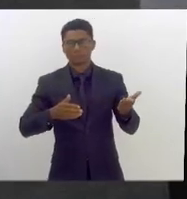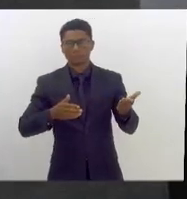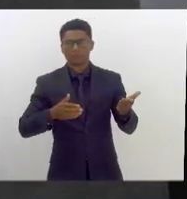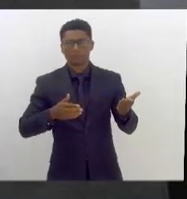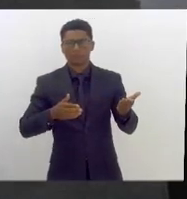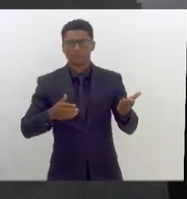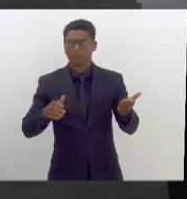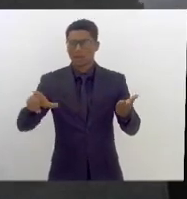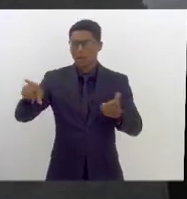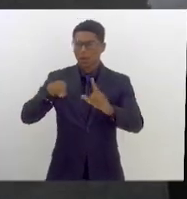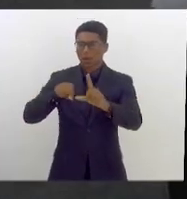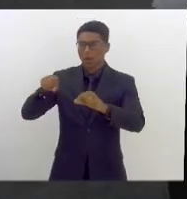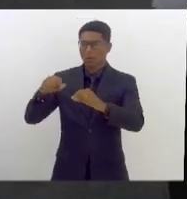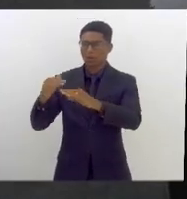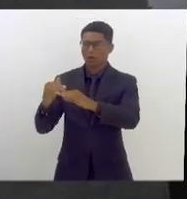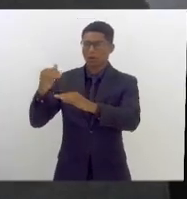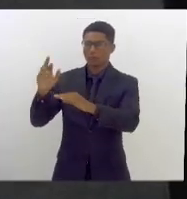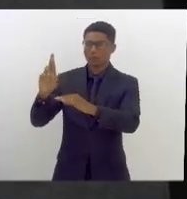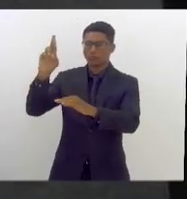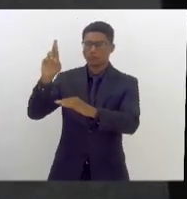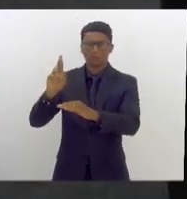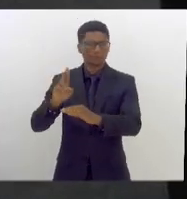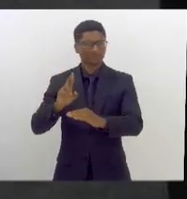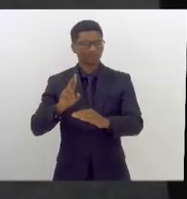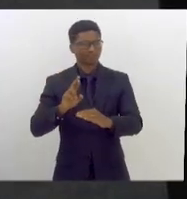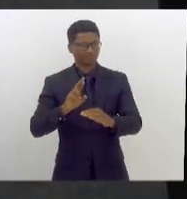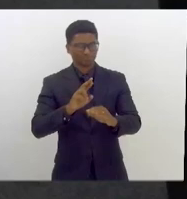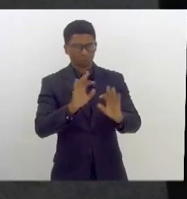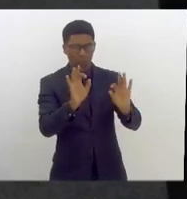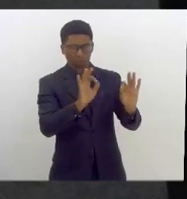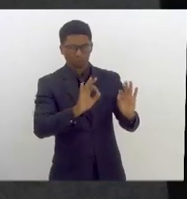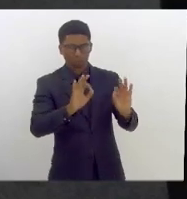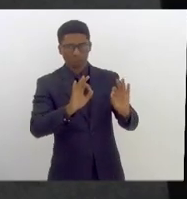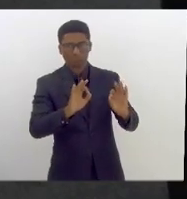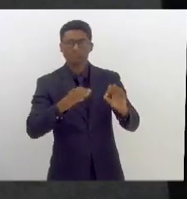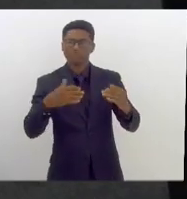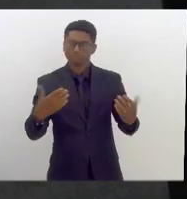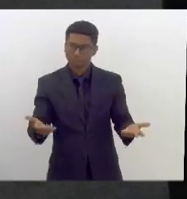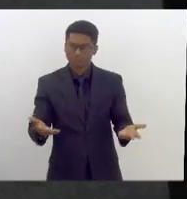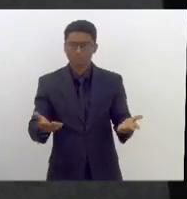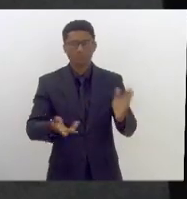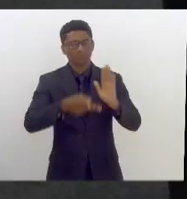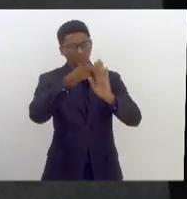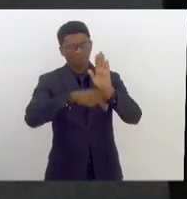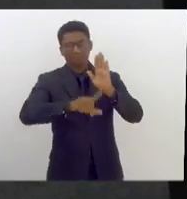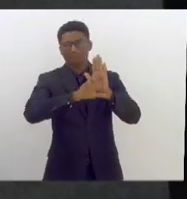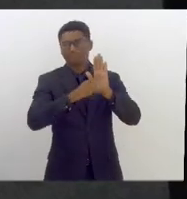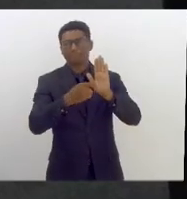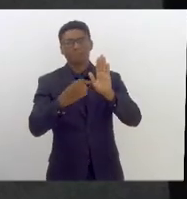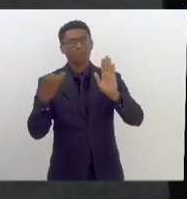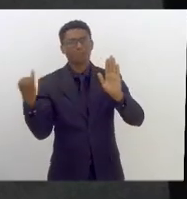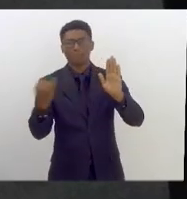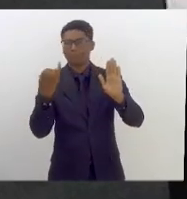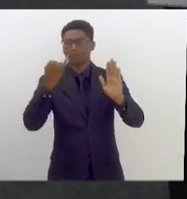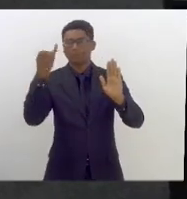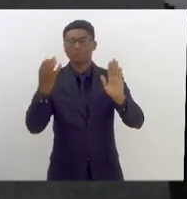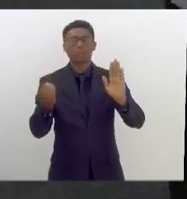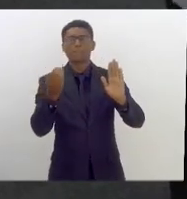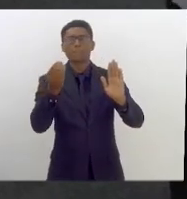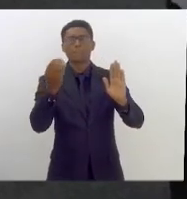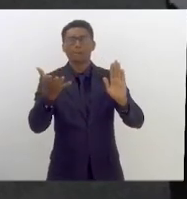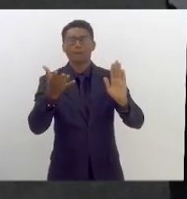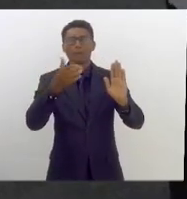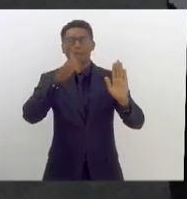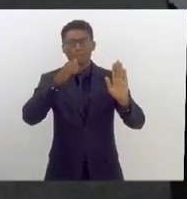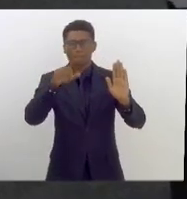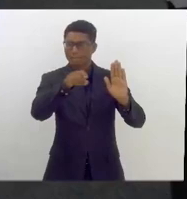chefia, em cargos de direção. Então, nesse sentido, é uma oportunidade muito importante para que essas mulheres tenha